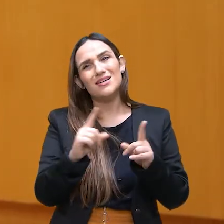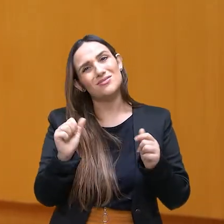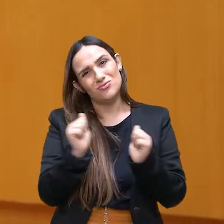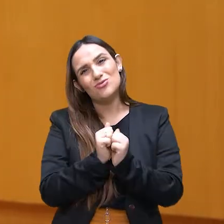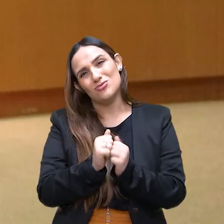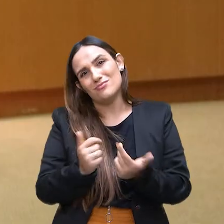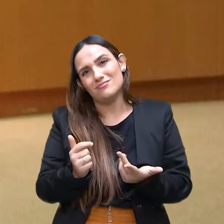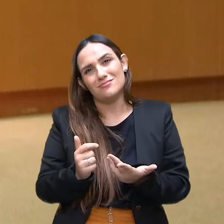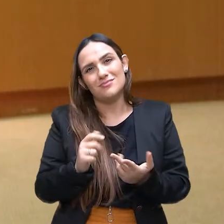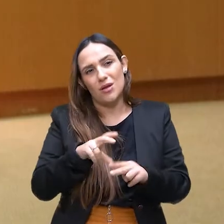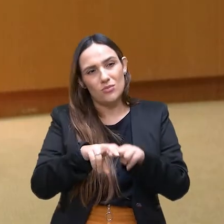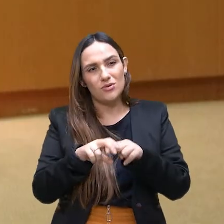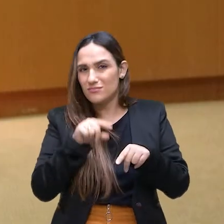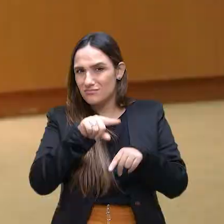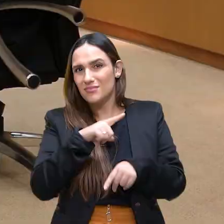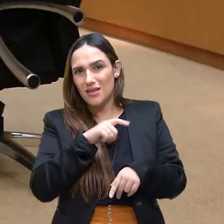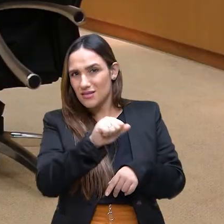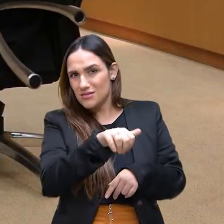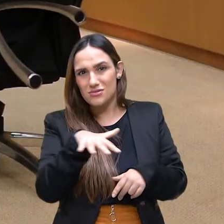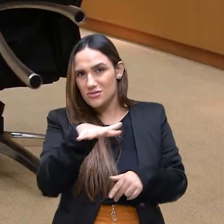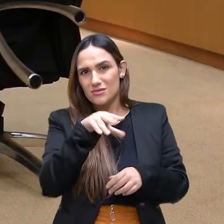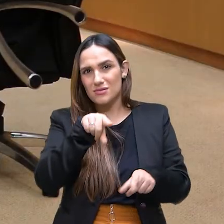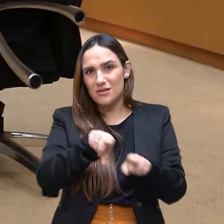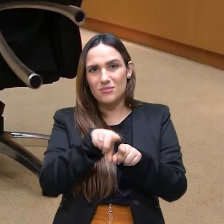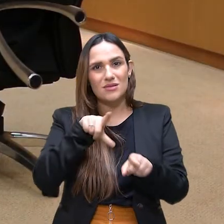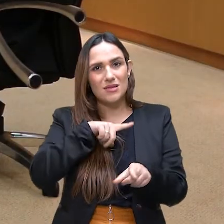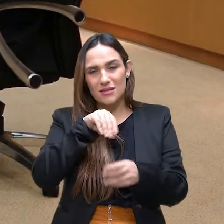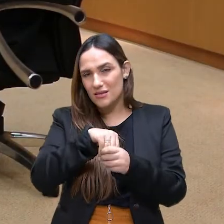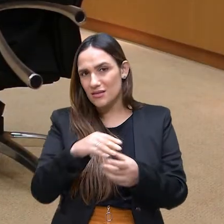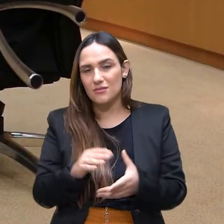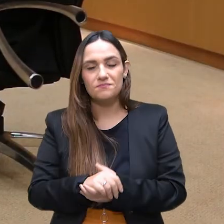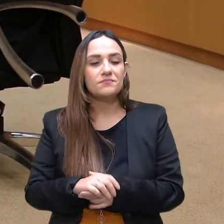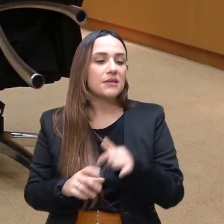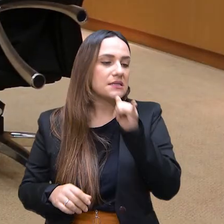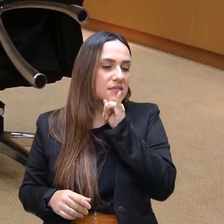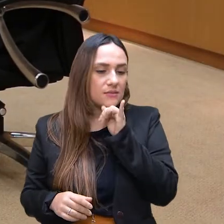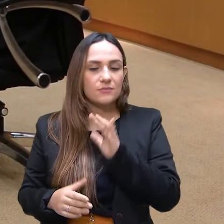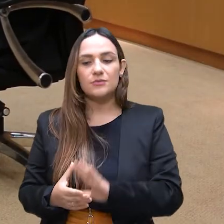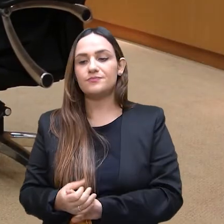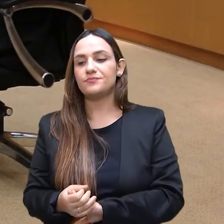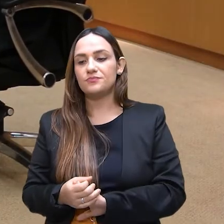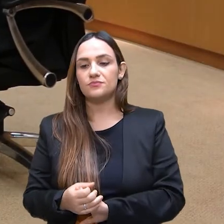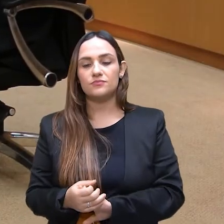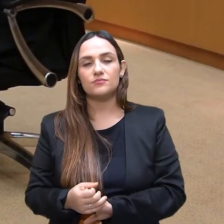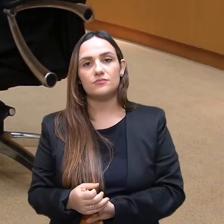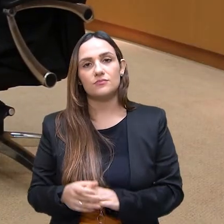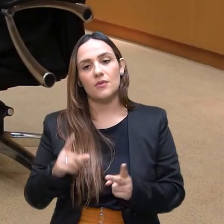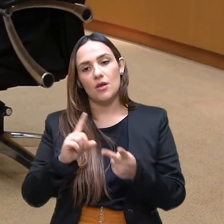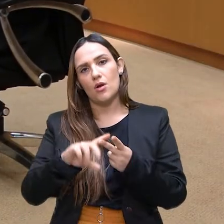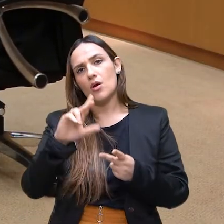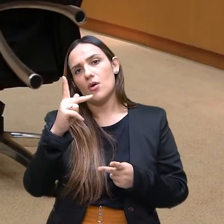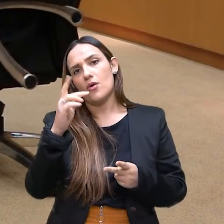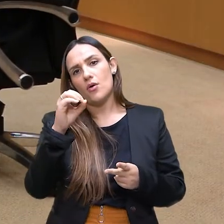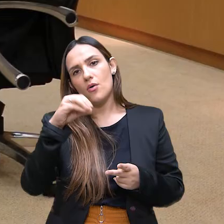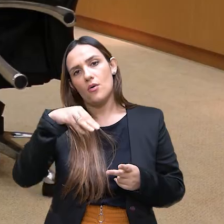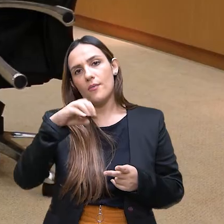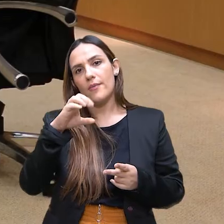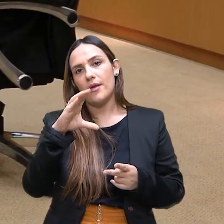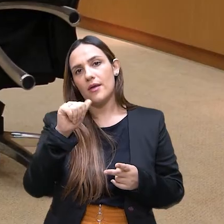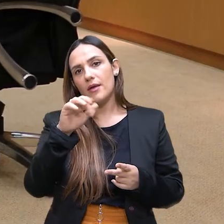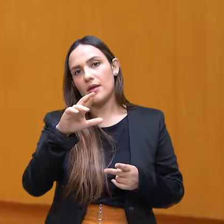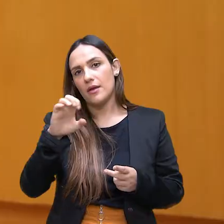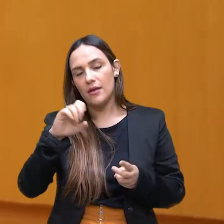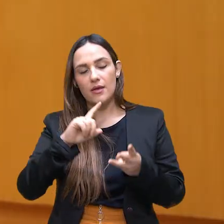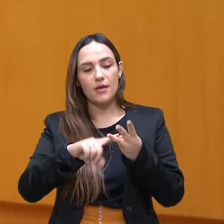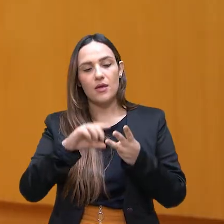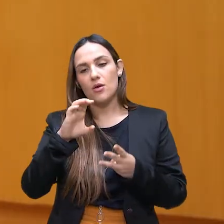comitê, porque atendimento de cuidador, de home care,